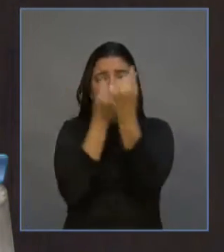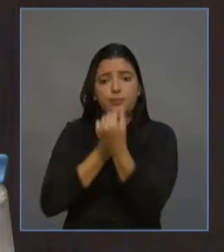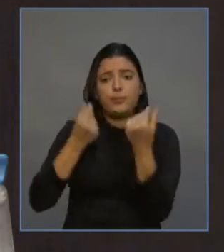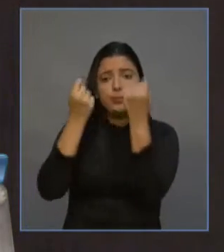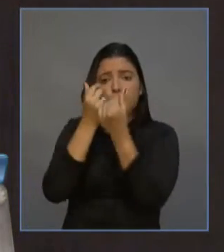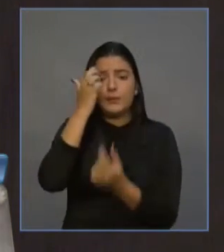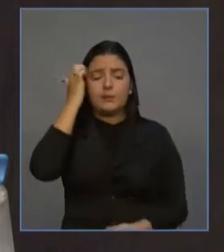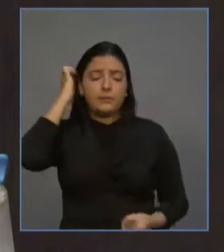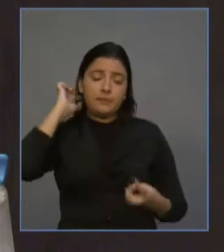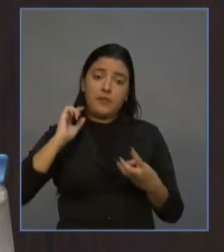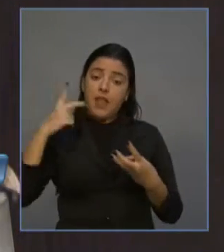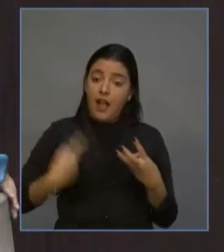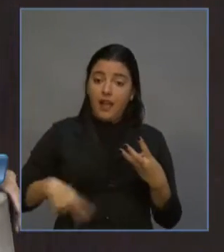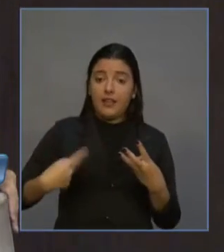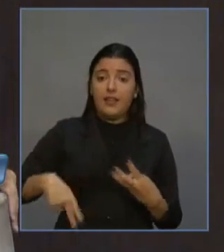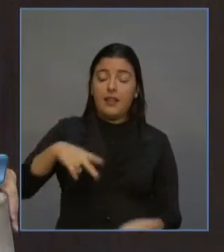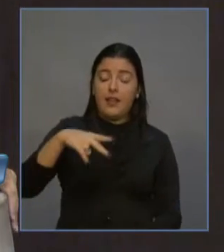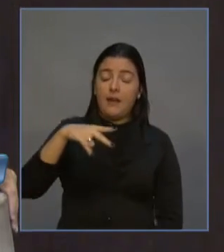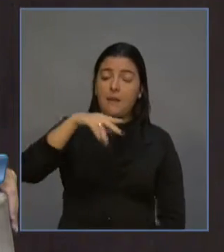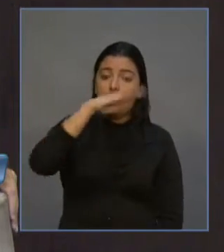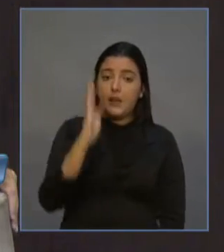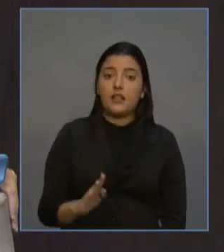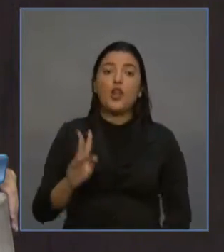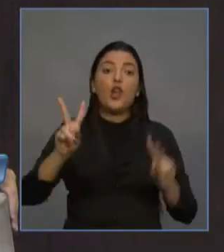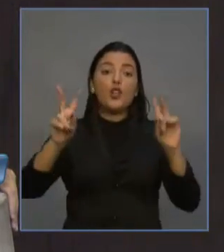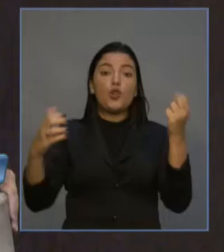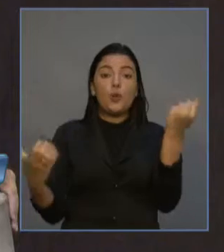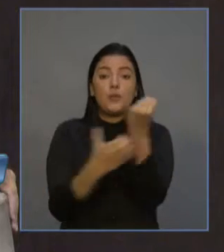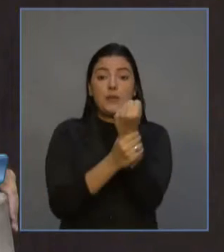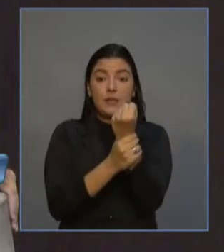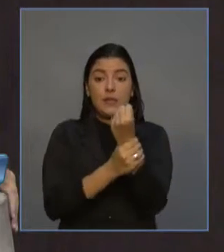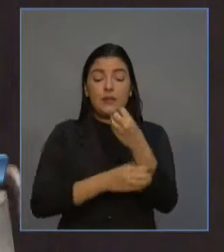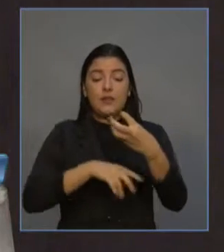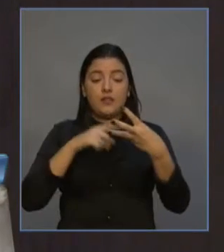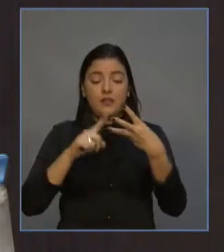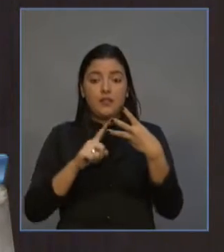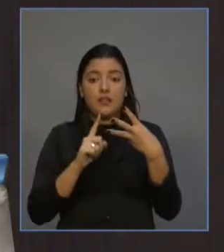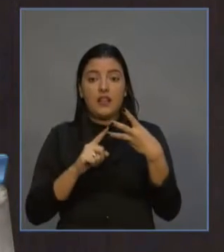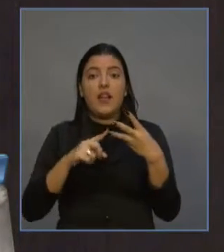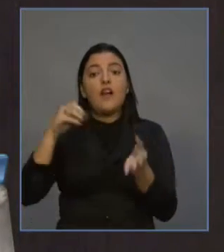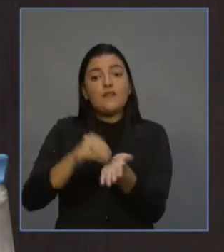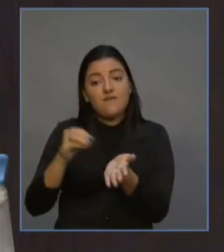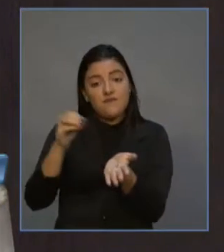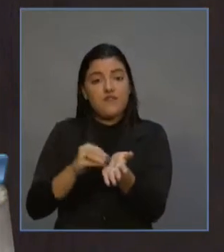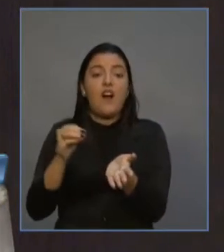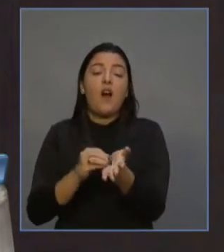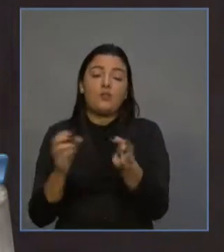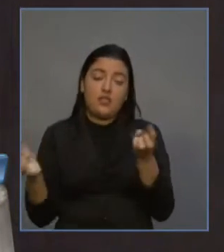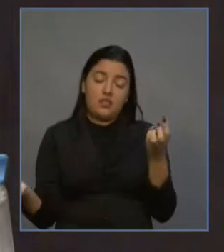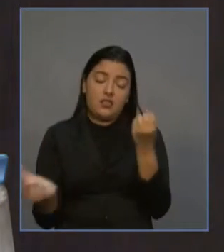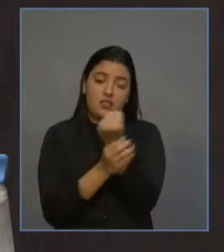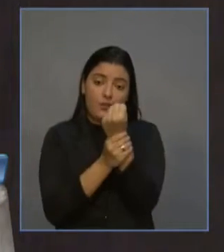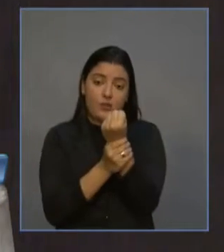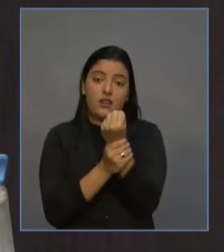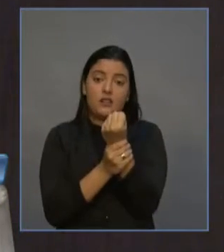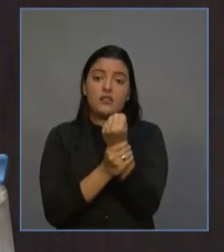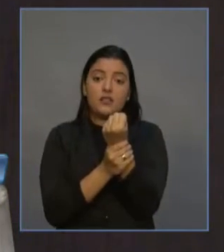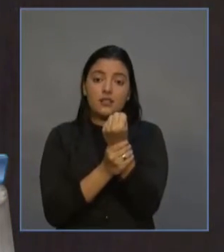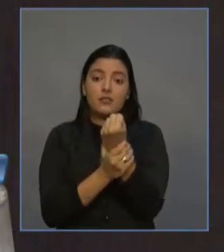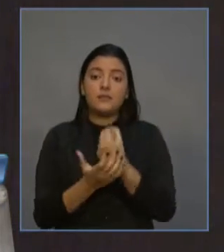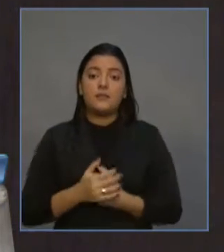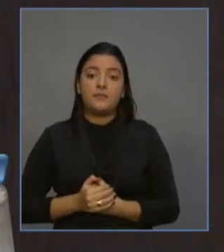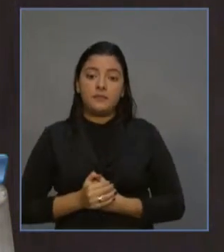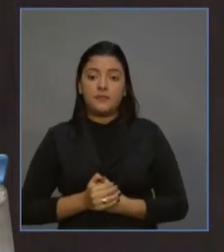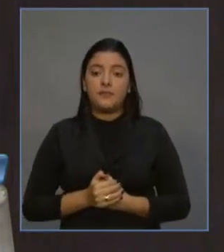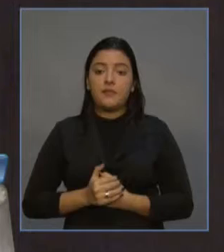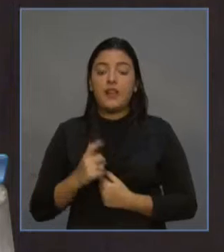E no caso do Brasil, os temas relativos à segurança. A insegurança urbana, sem dúvida alguma,